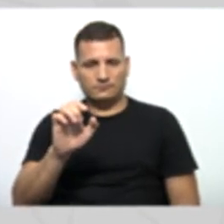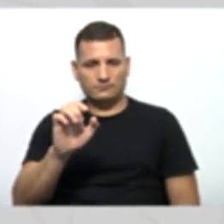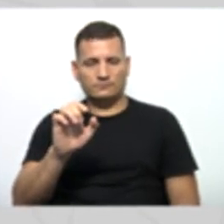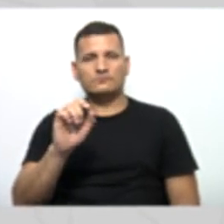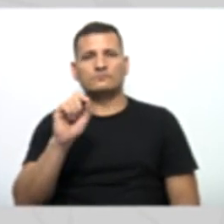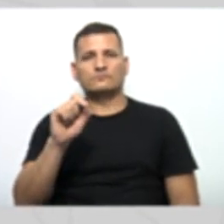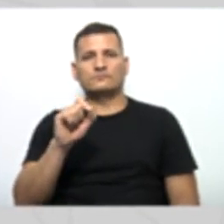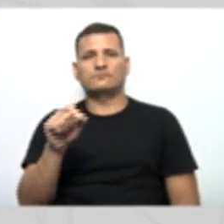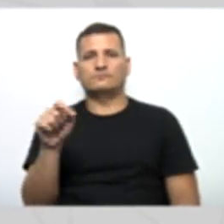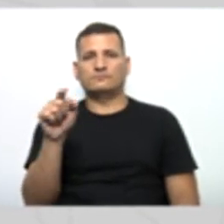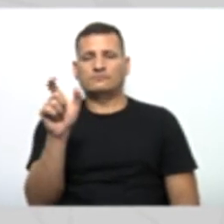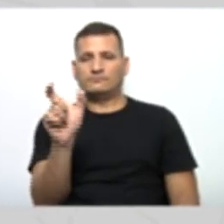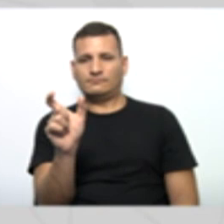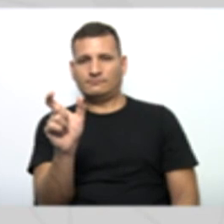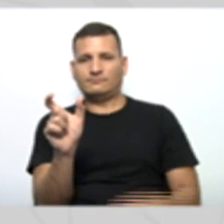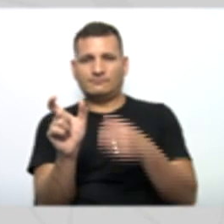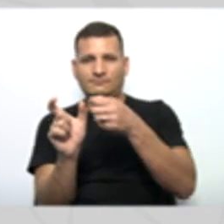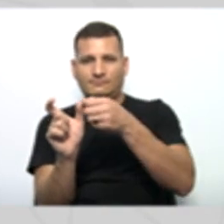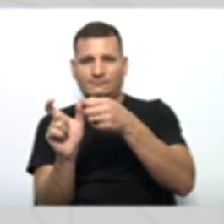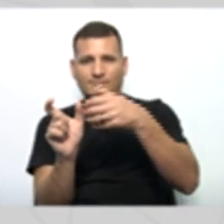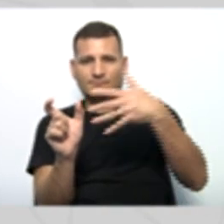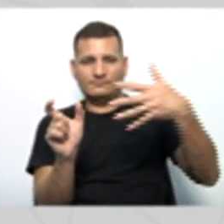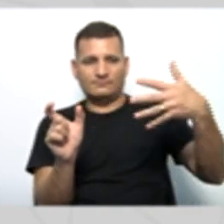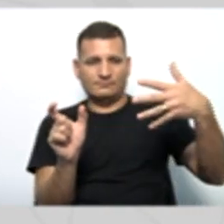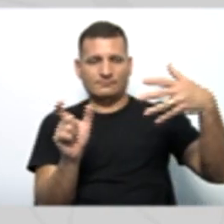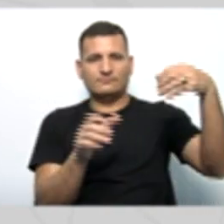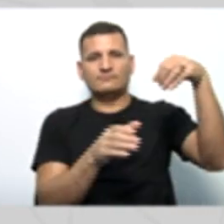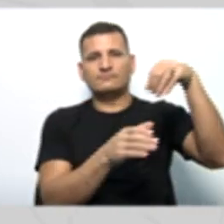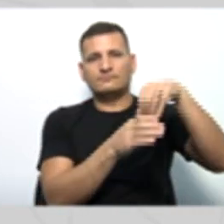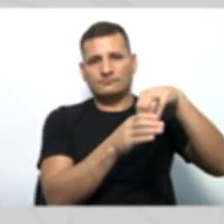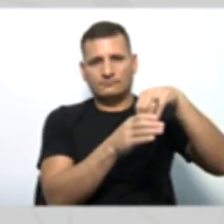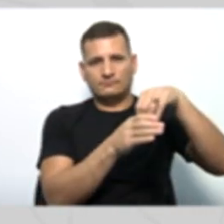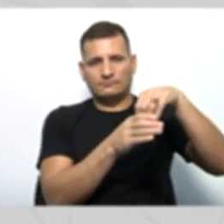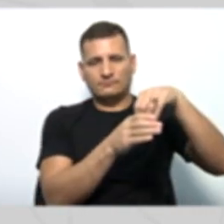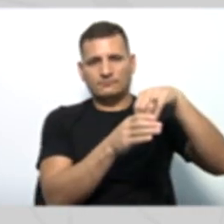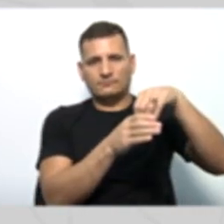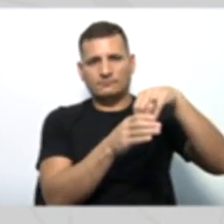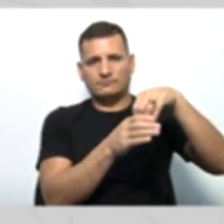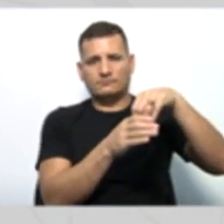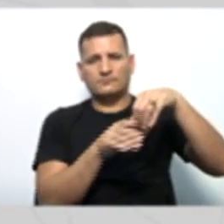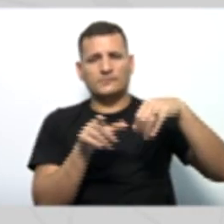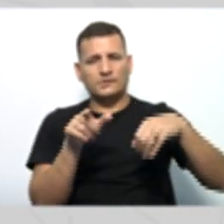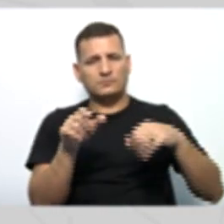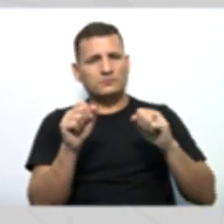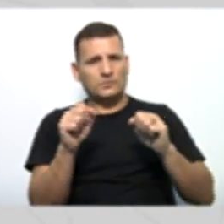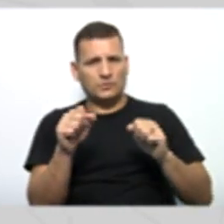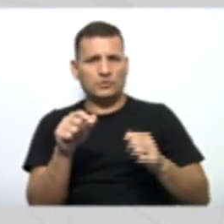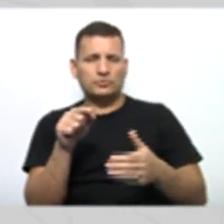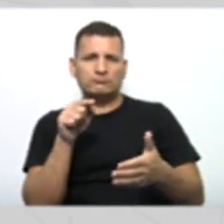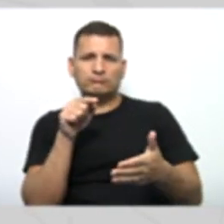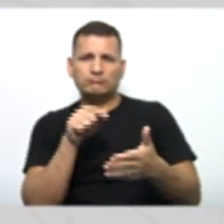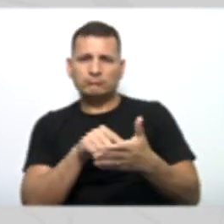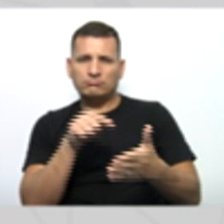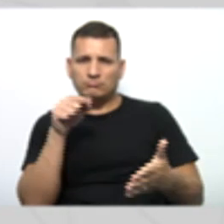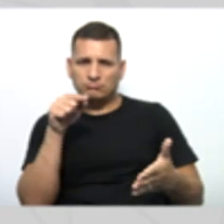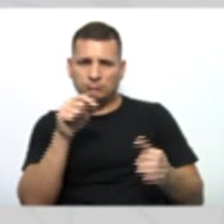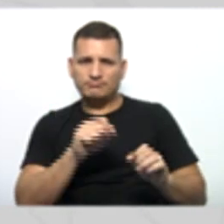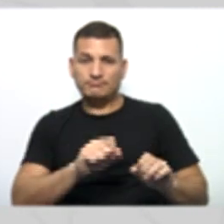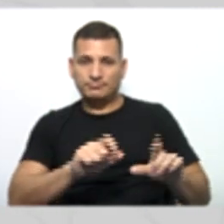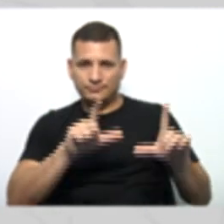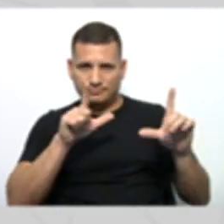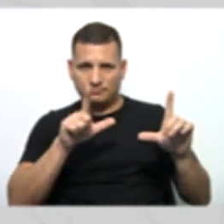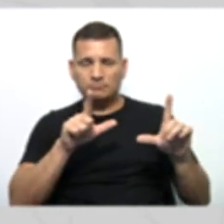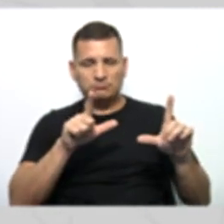inserido em outro. Ele pode ser acionado? Pode. Ele vai ser acionado? Vai. Agora,